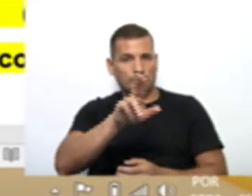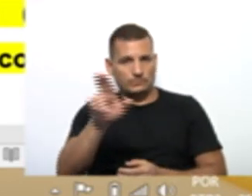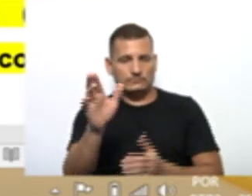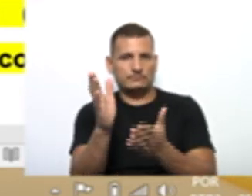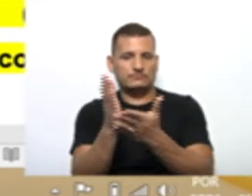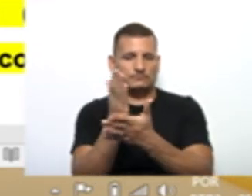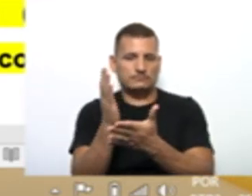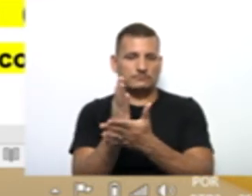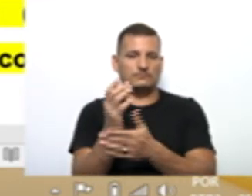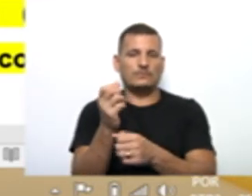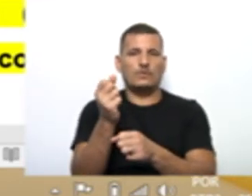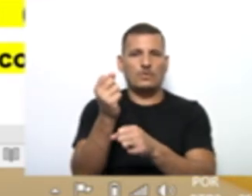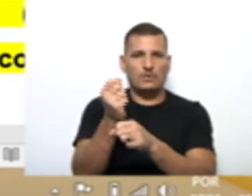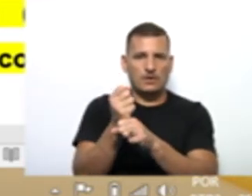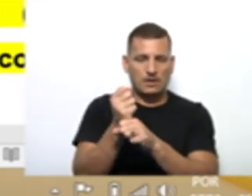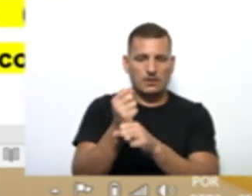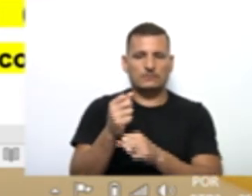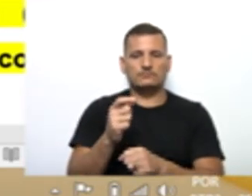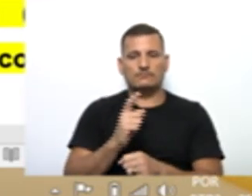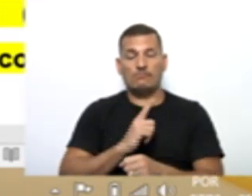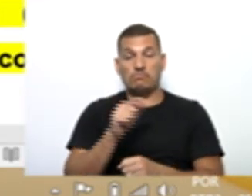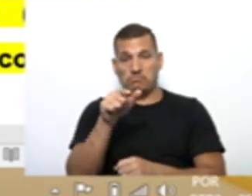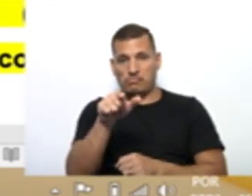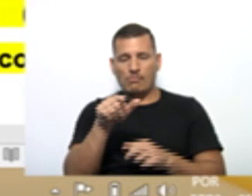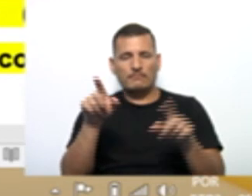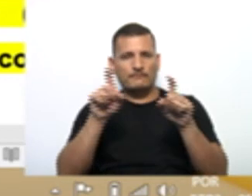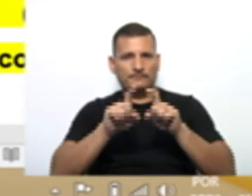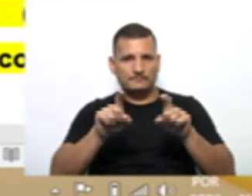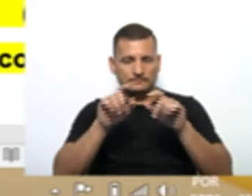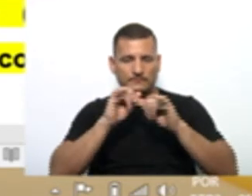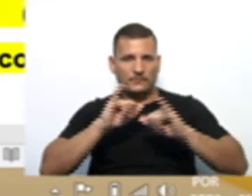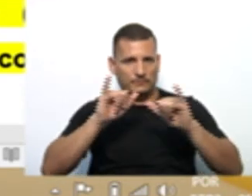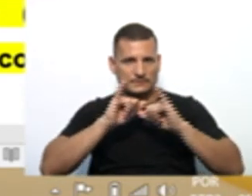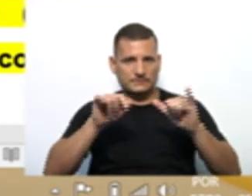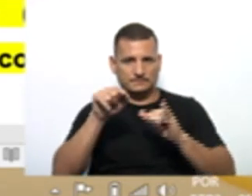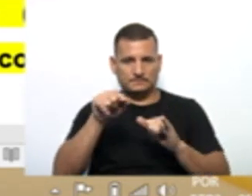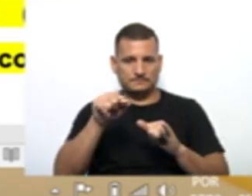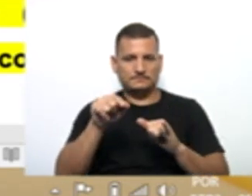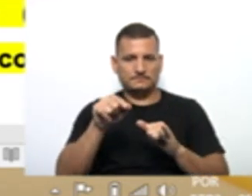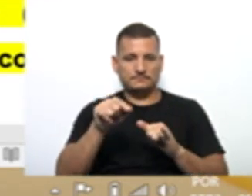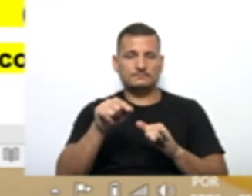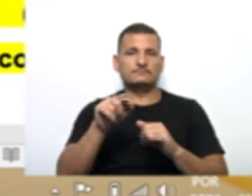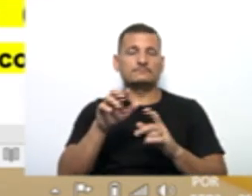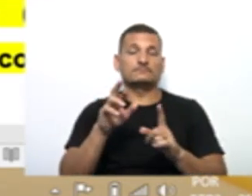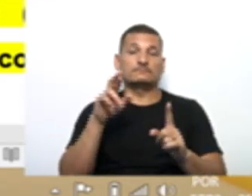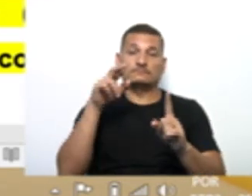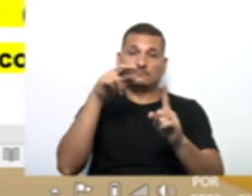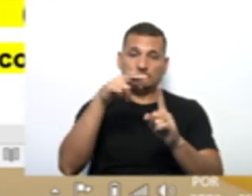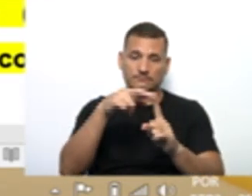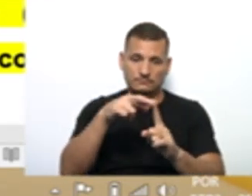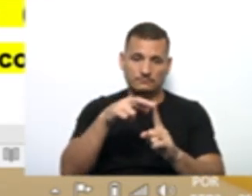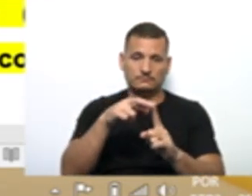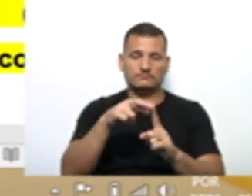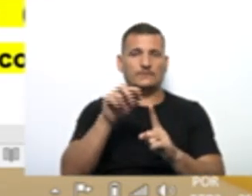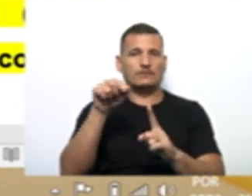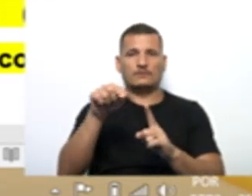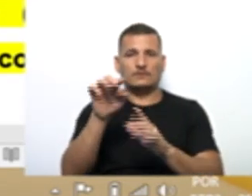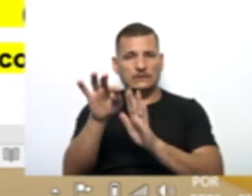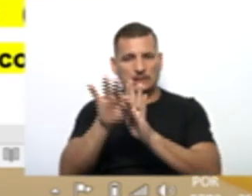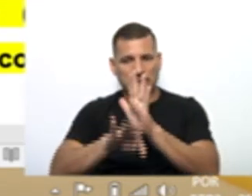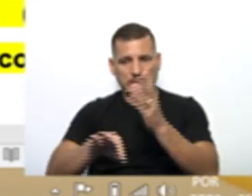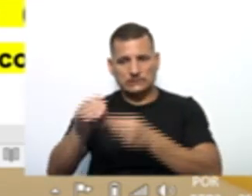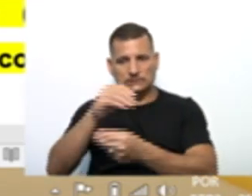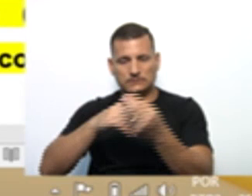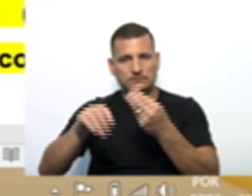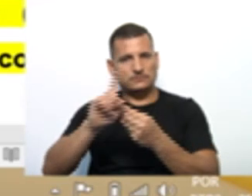edição, o ano, tudo isso. Essas informações aqui vão estar nas referências, ela não fica no meio do texto,